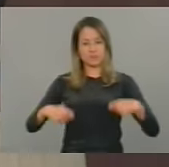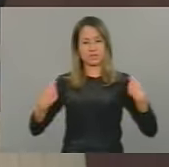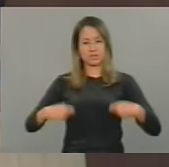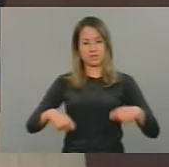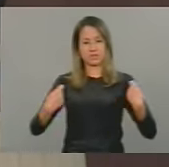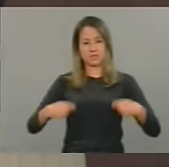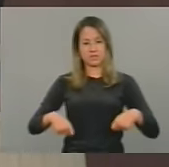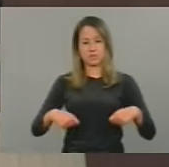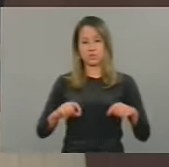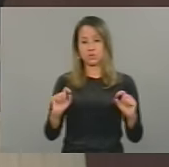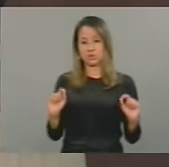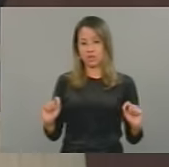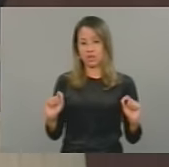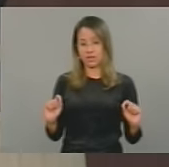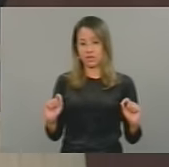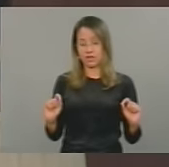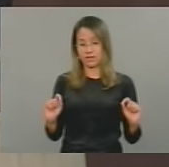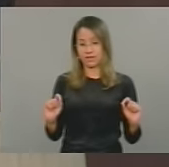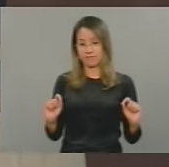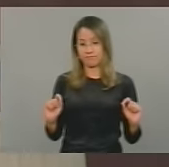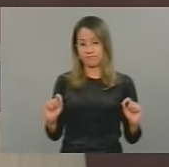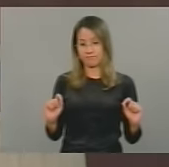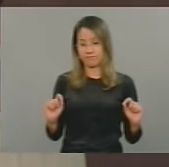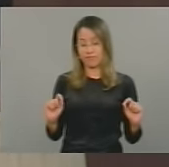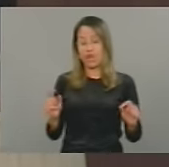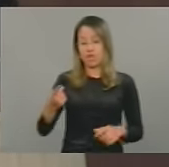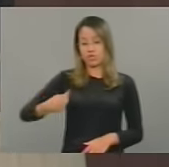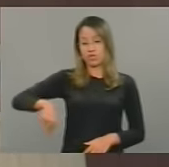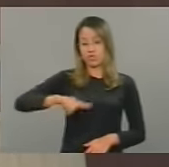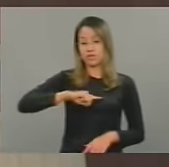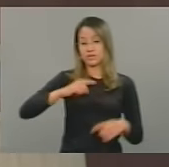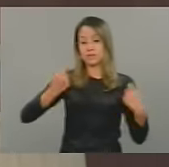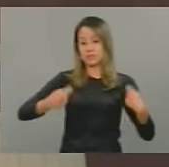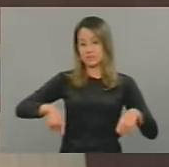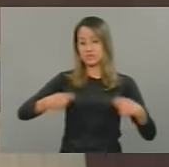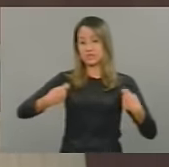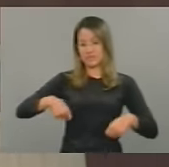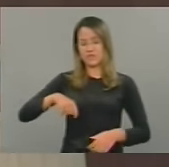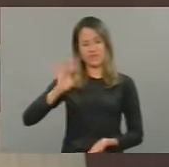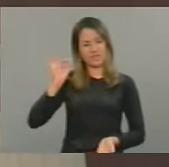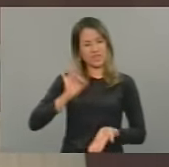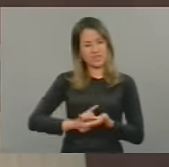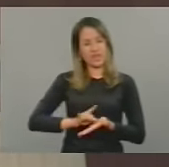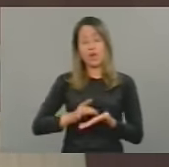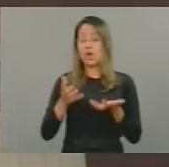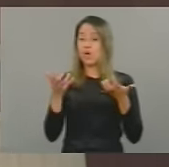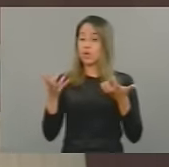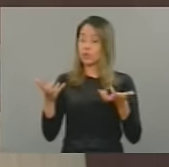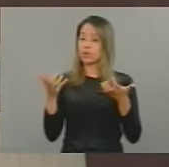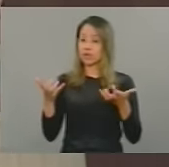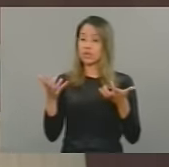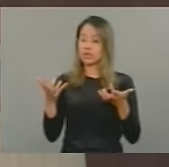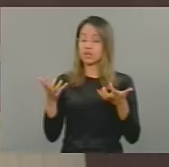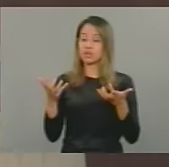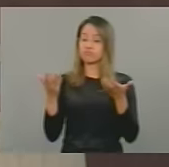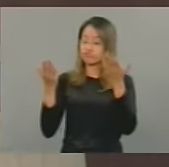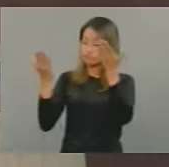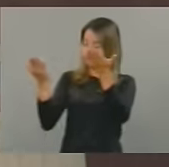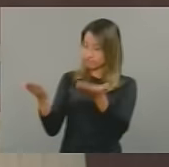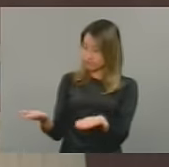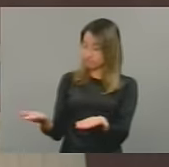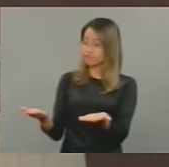precisamos não naturalizar isso. Nós precisamos, e aqui eu queria dedicar ao companheiro João Pedro Stedley,